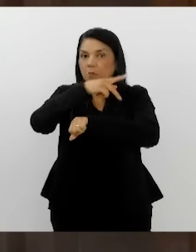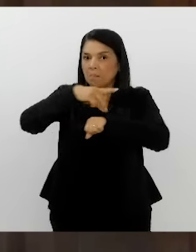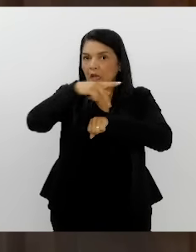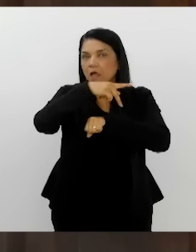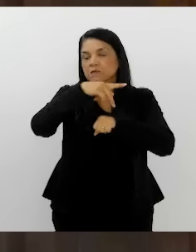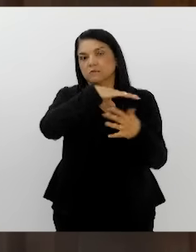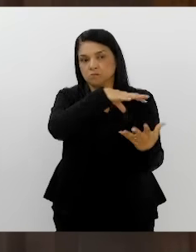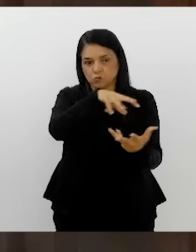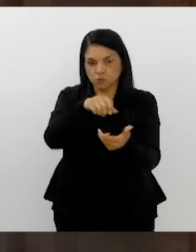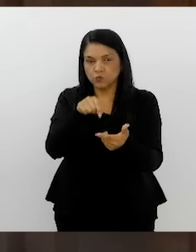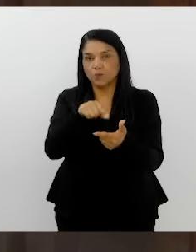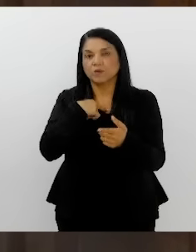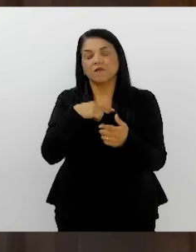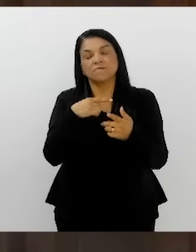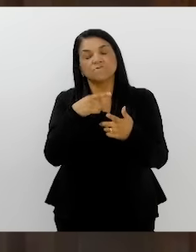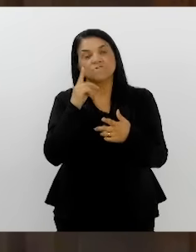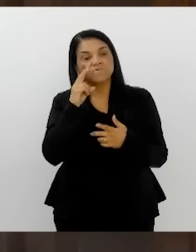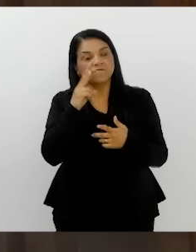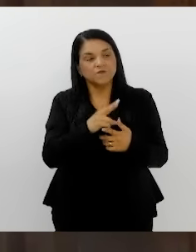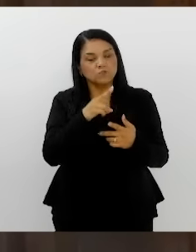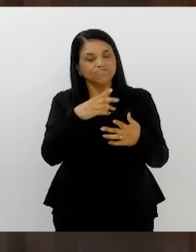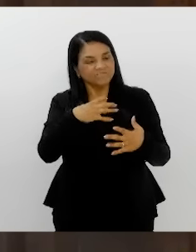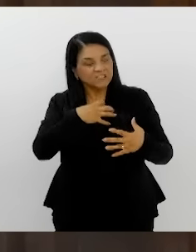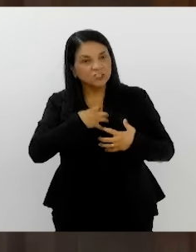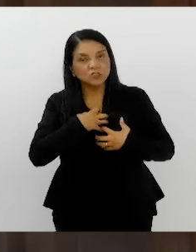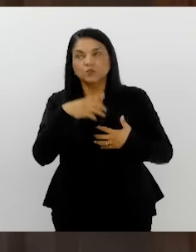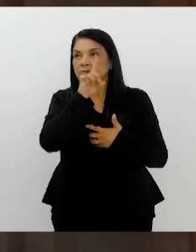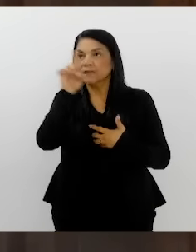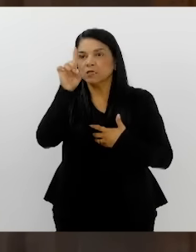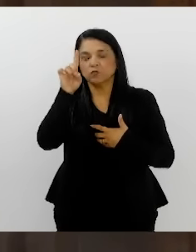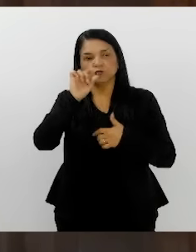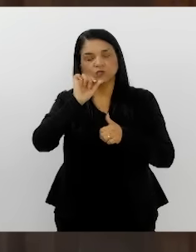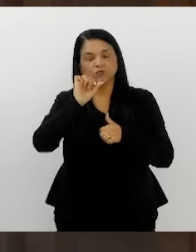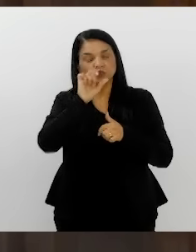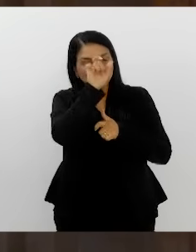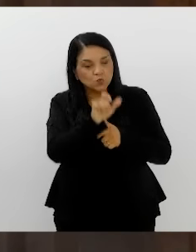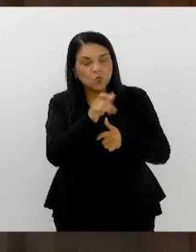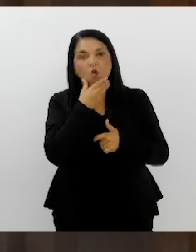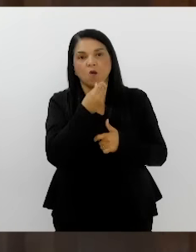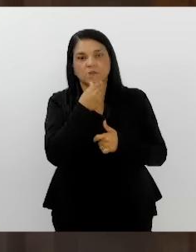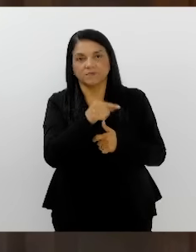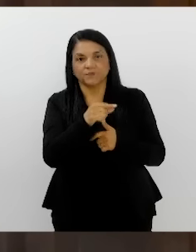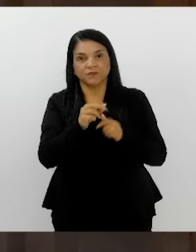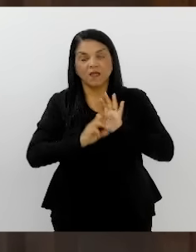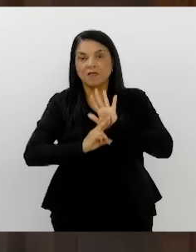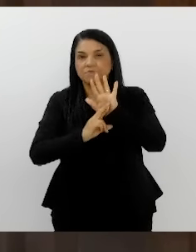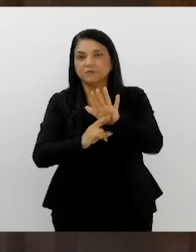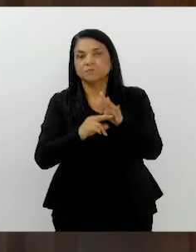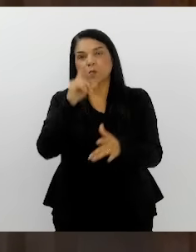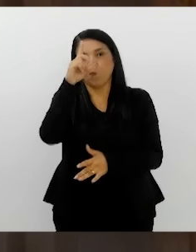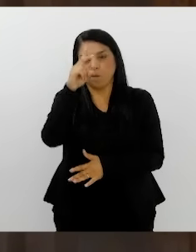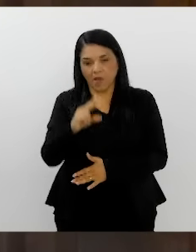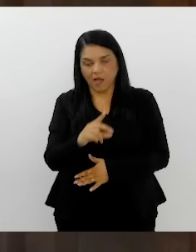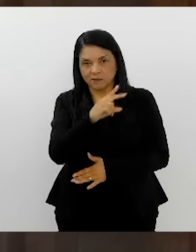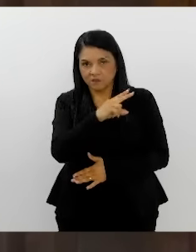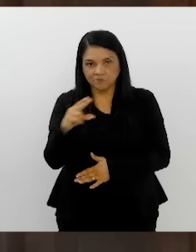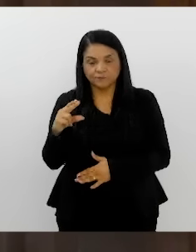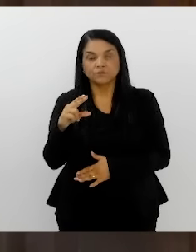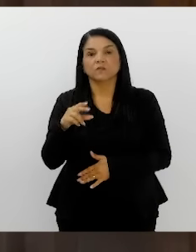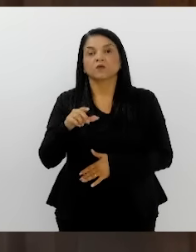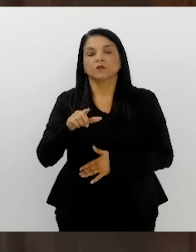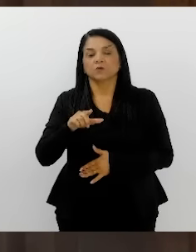dia viram Deus num homem. Ele hoje é representado aqui pelo padre Ricardo Basso, não podia